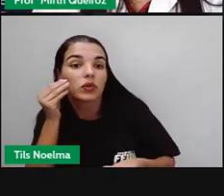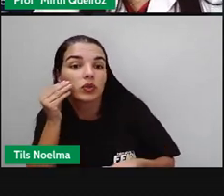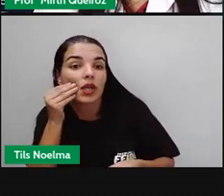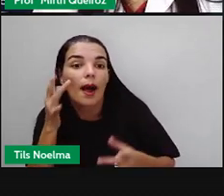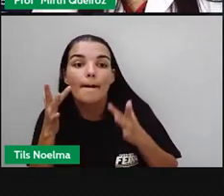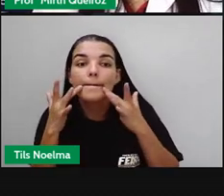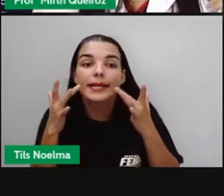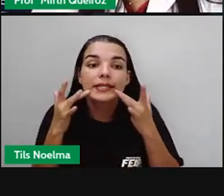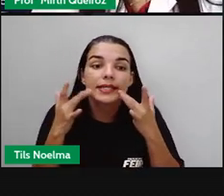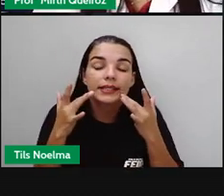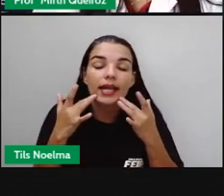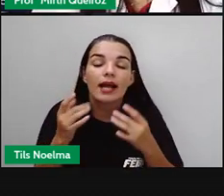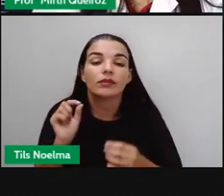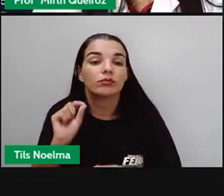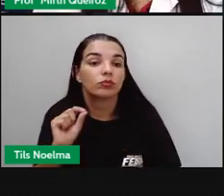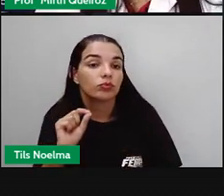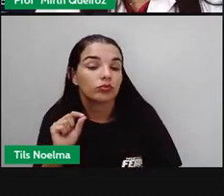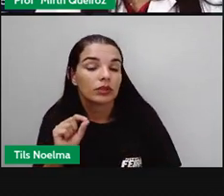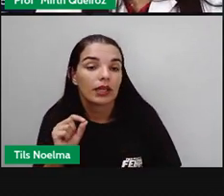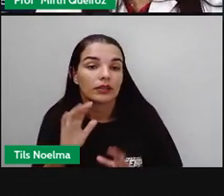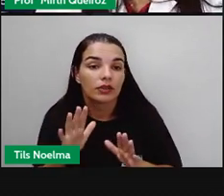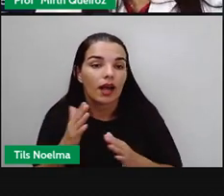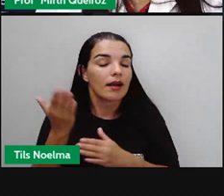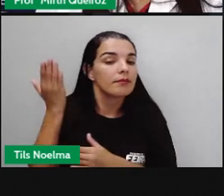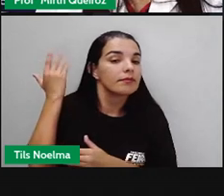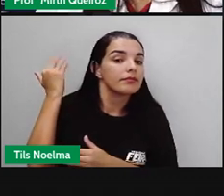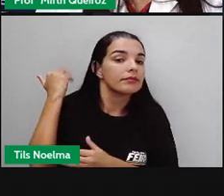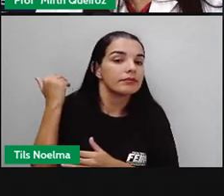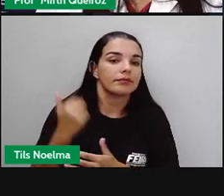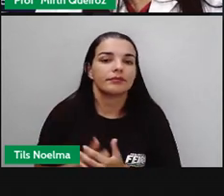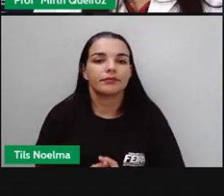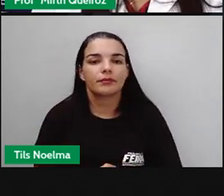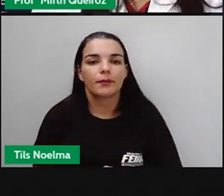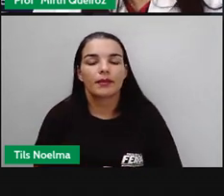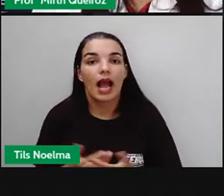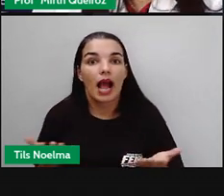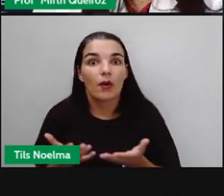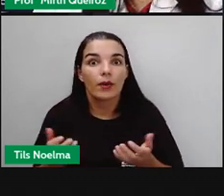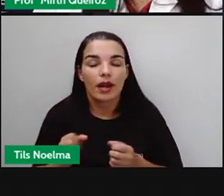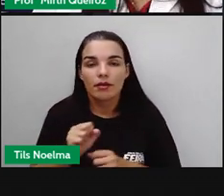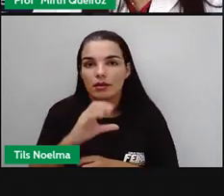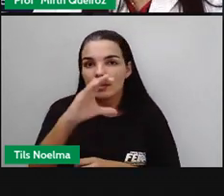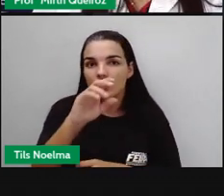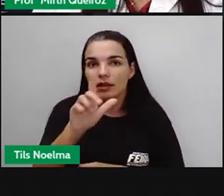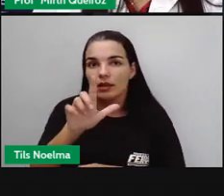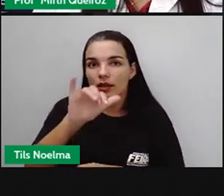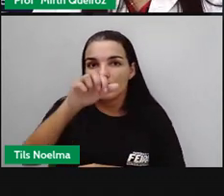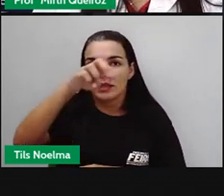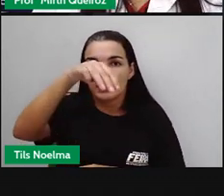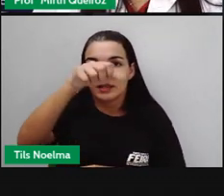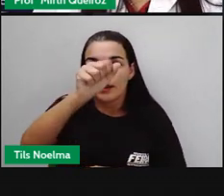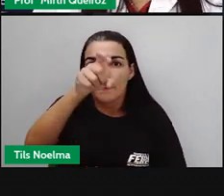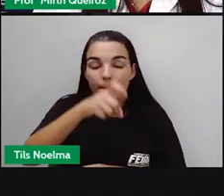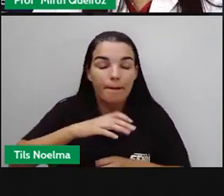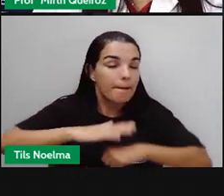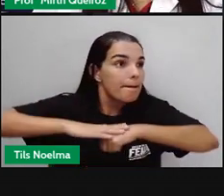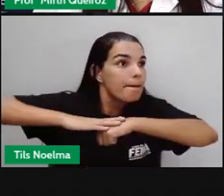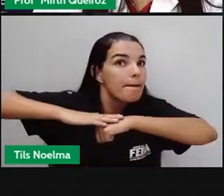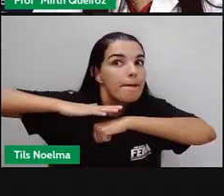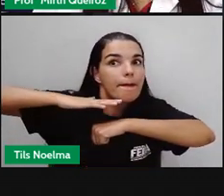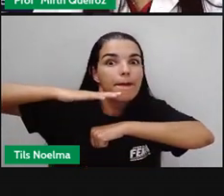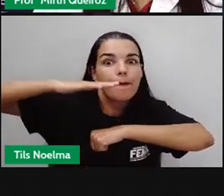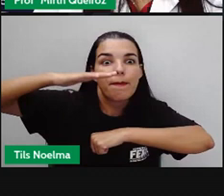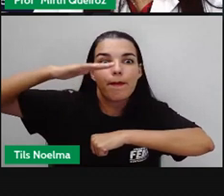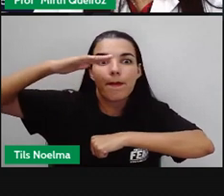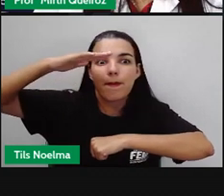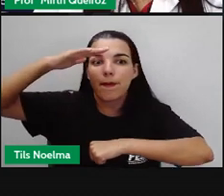que já foi apresentado lá na introdução. O clímax, que é quando acontece um momento de maior